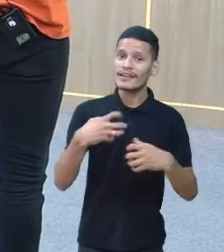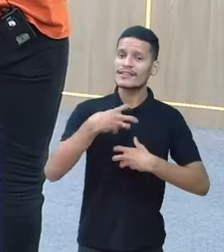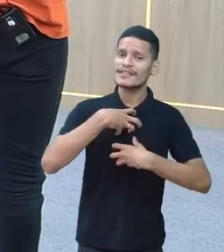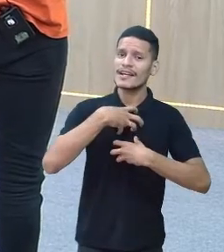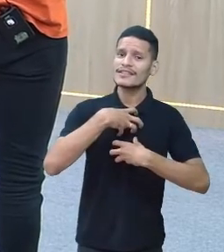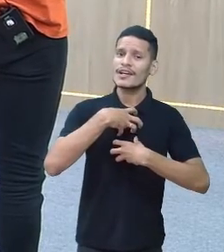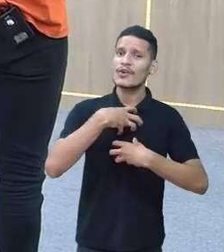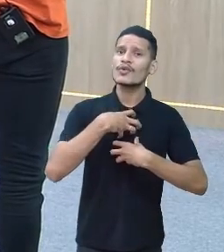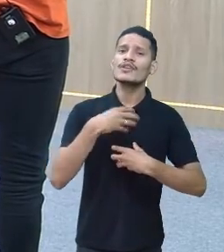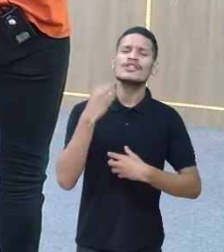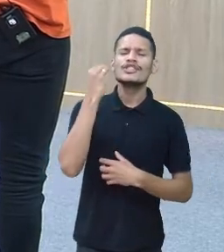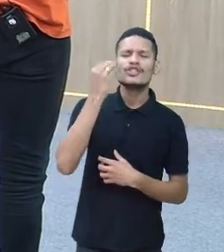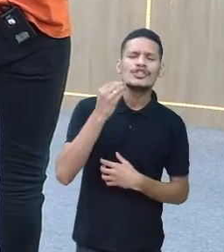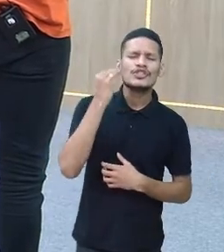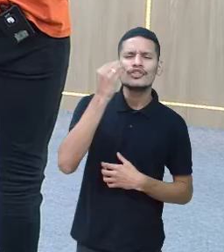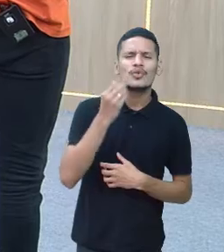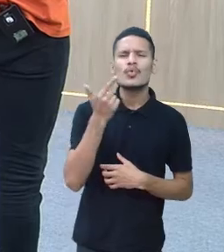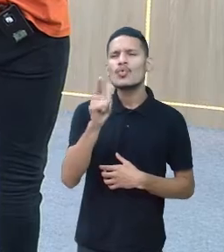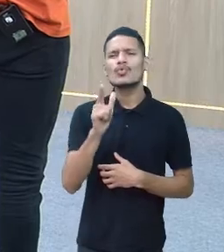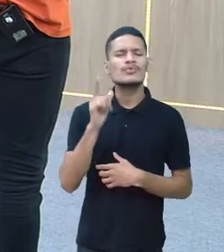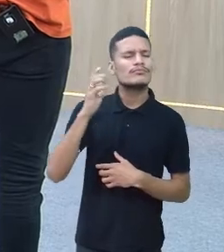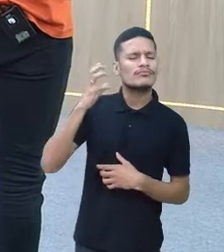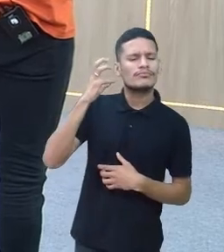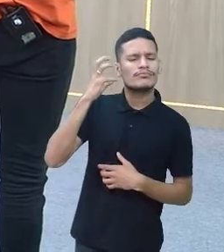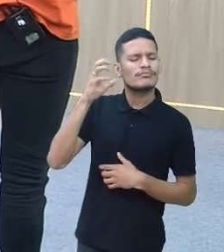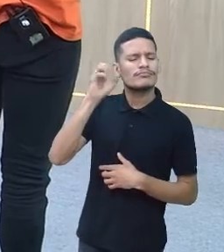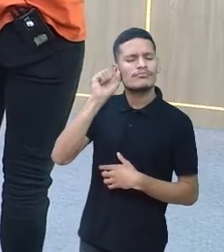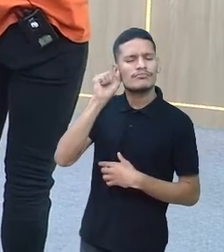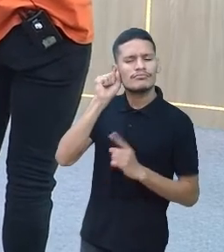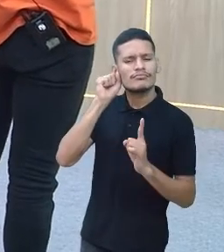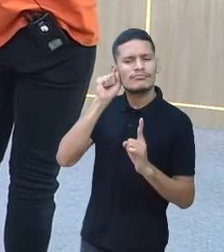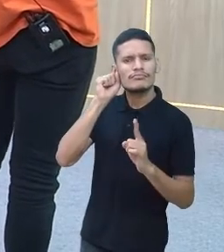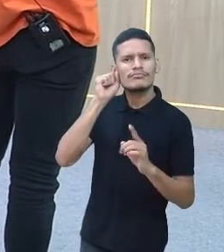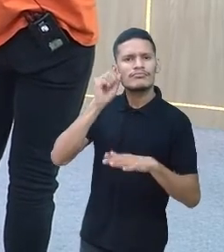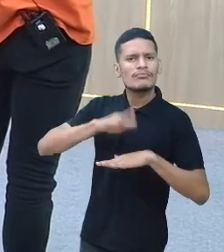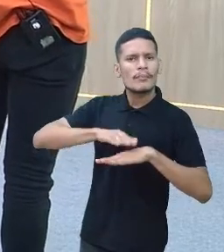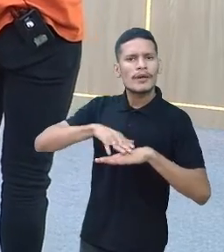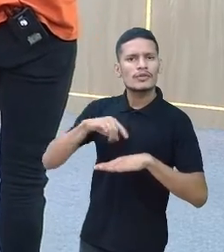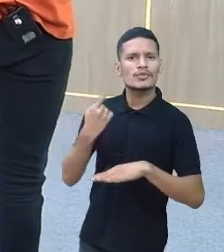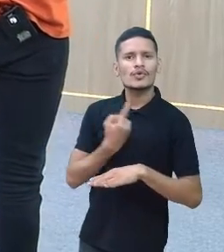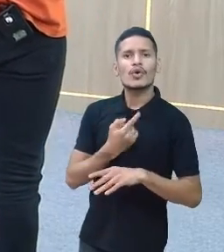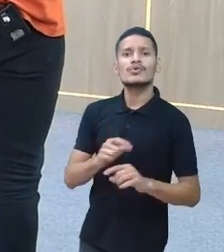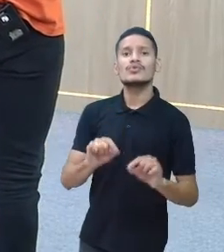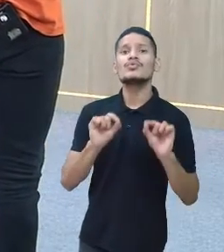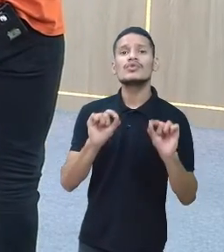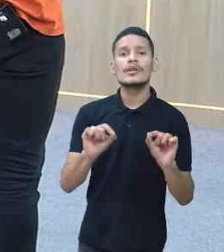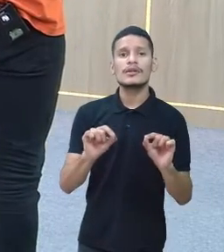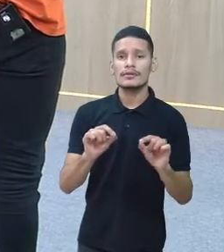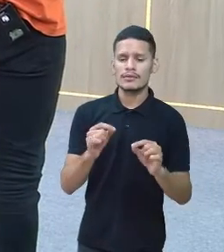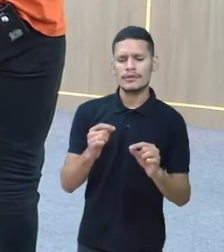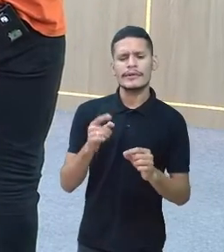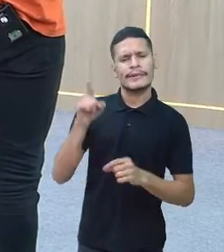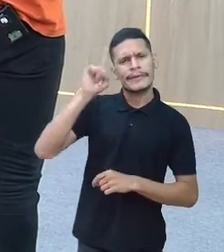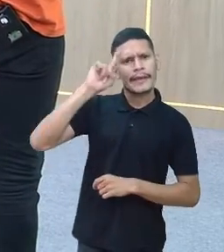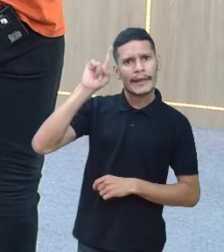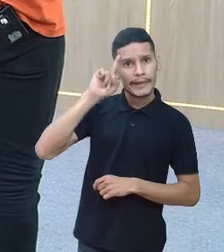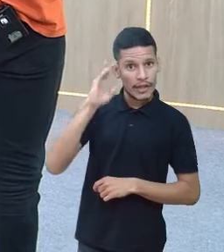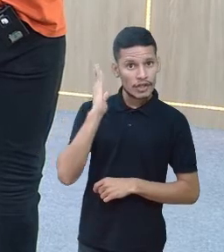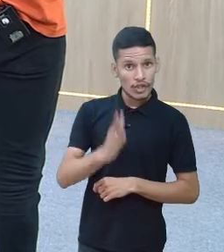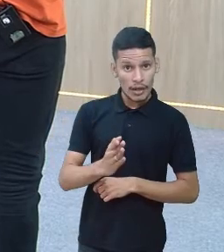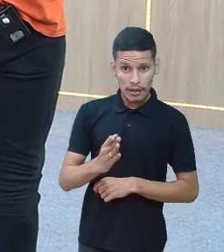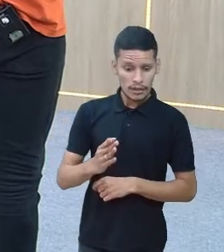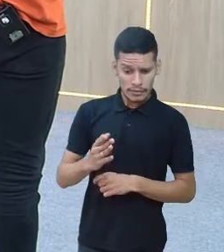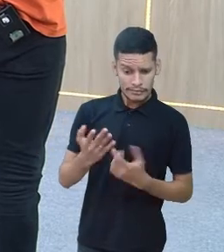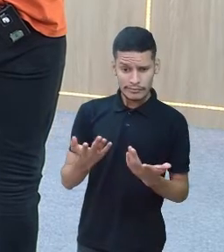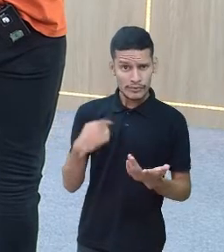sensação de experimentar um outro sentido que, às vezes, durante o nosso dia a dia, né? Passa